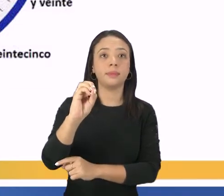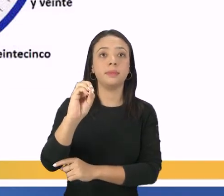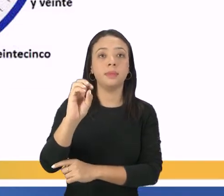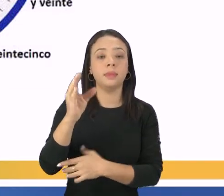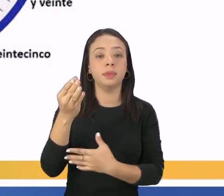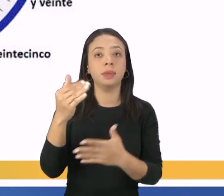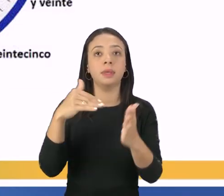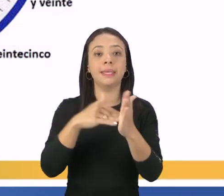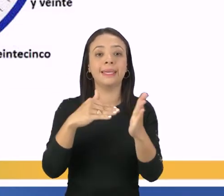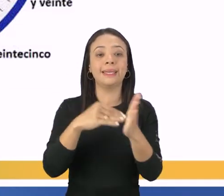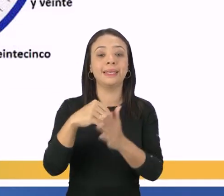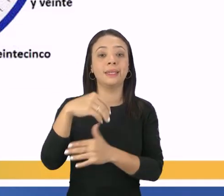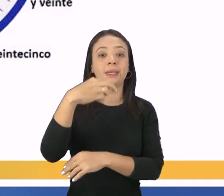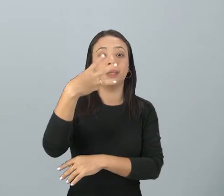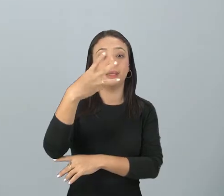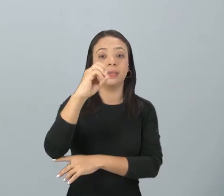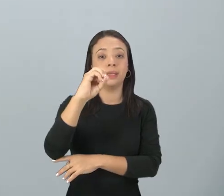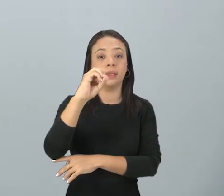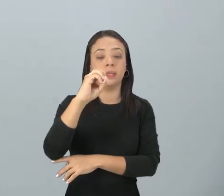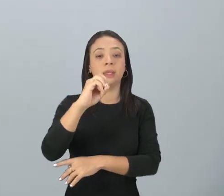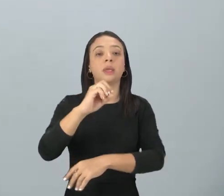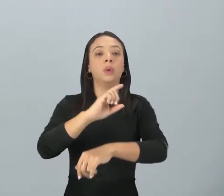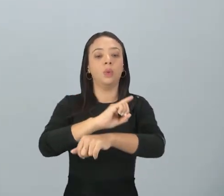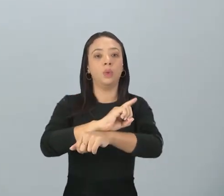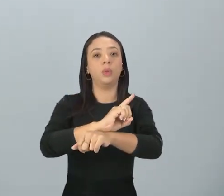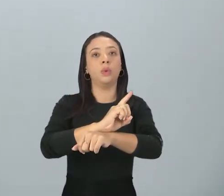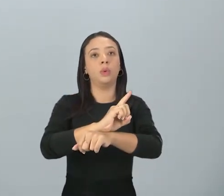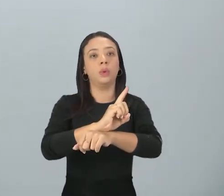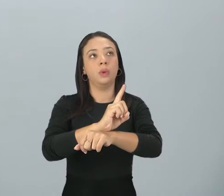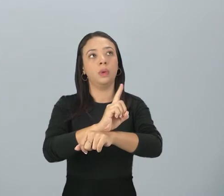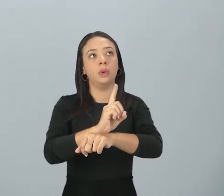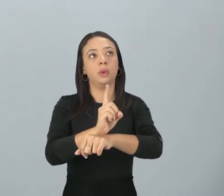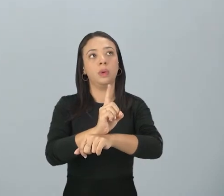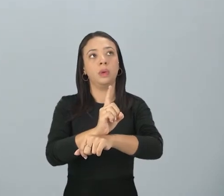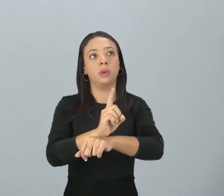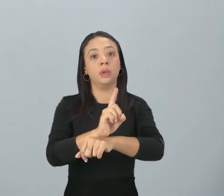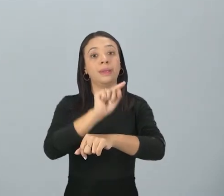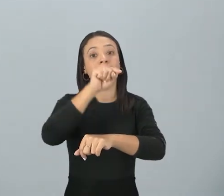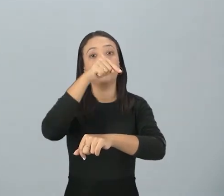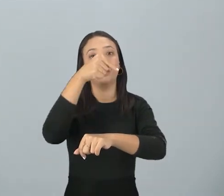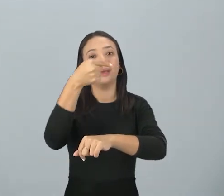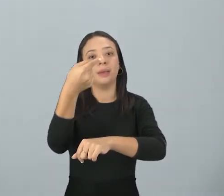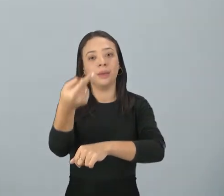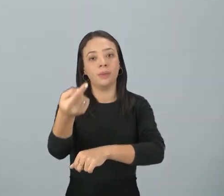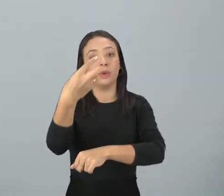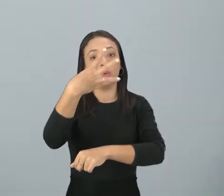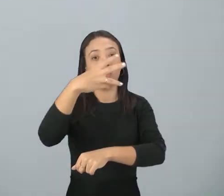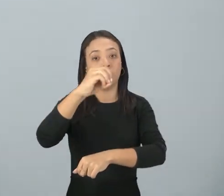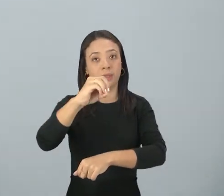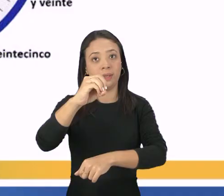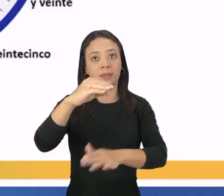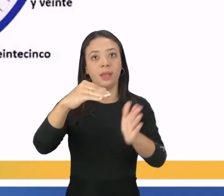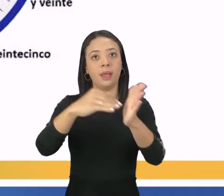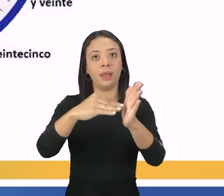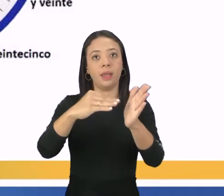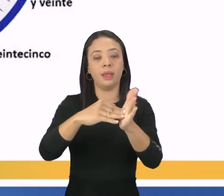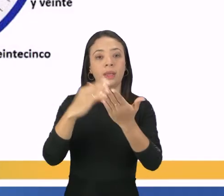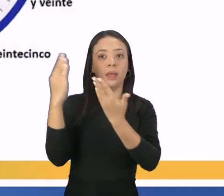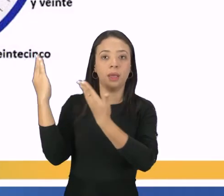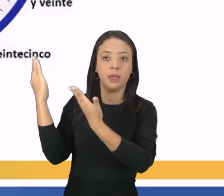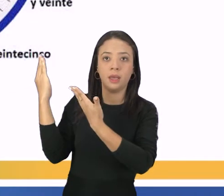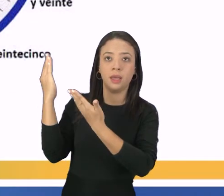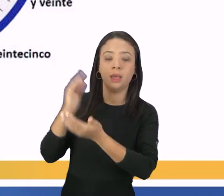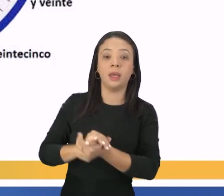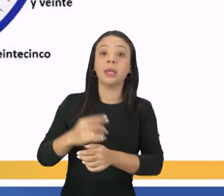Então, até 30 eu conto de forma progressiva. Já do 30 até as 12, né, que a gente chama aqui de meia até